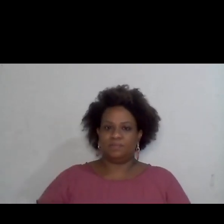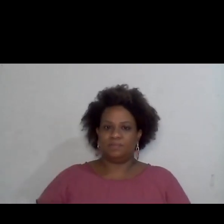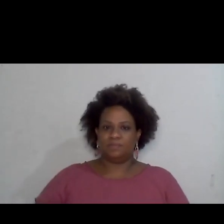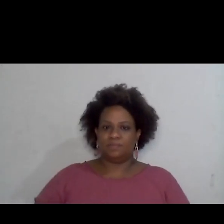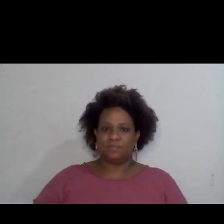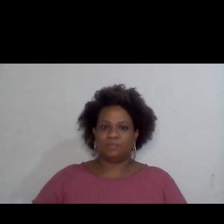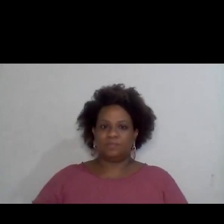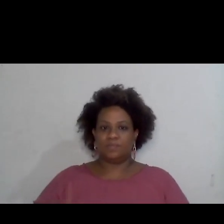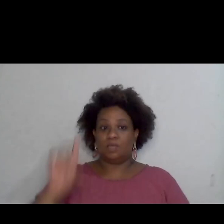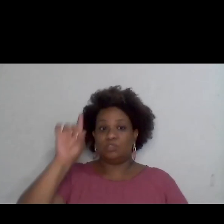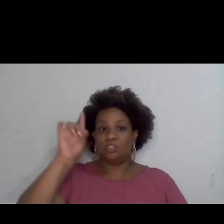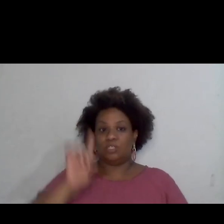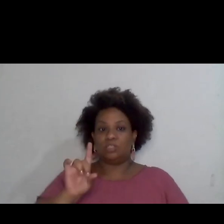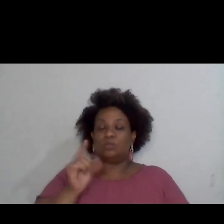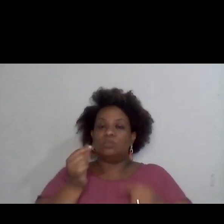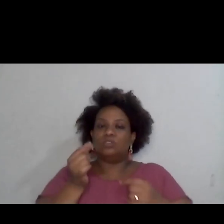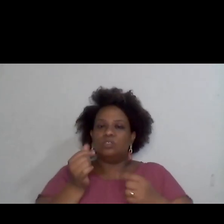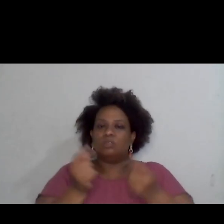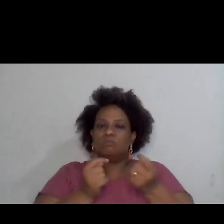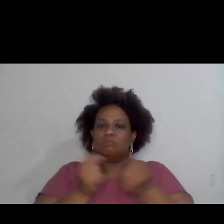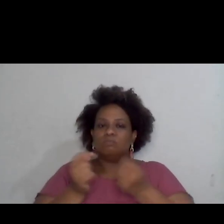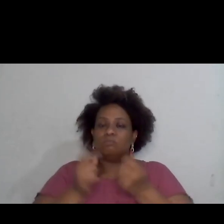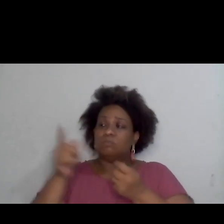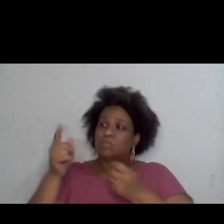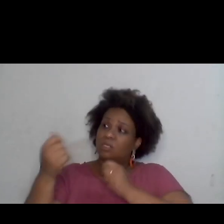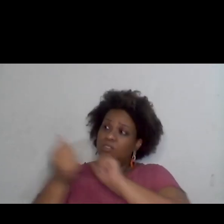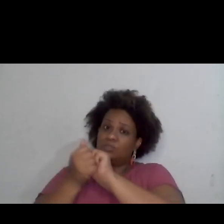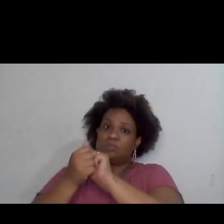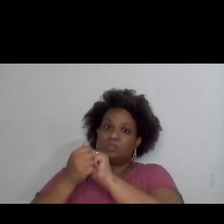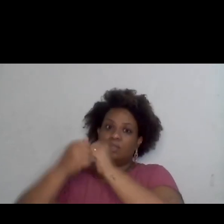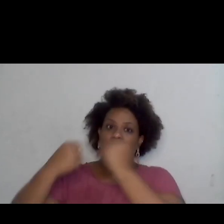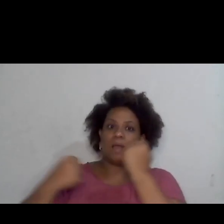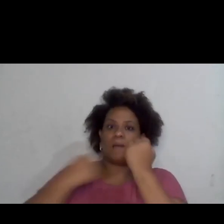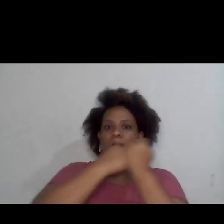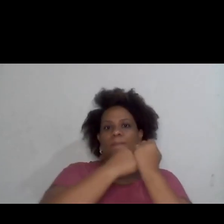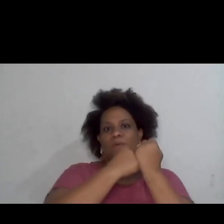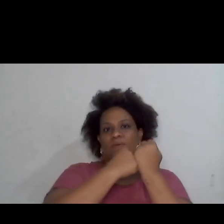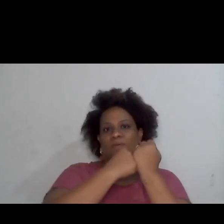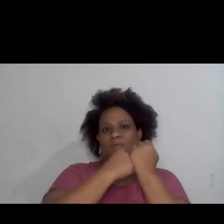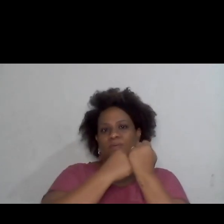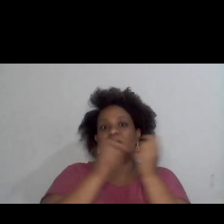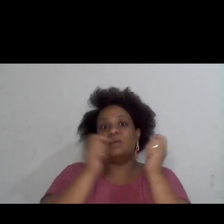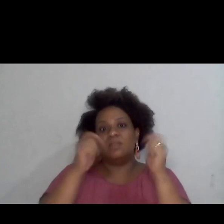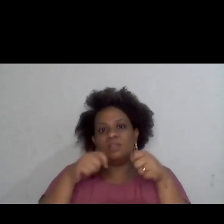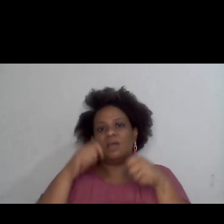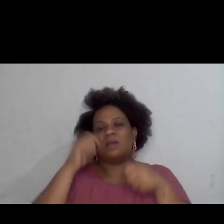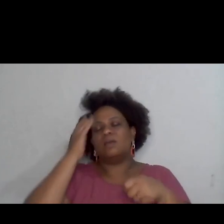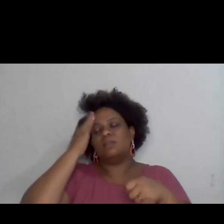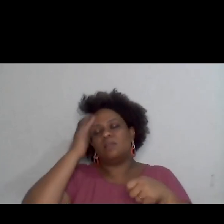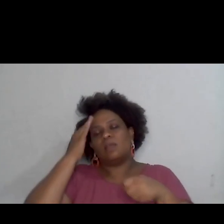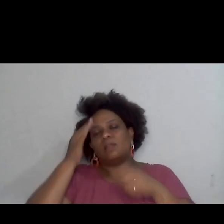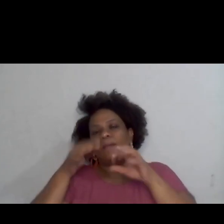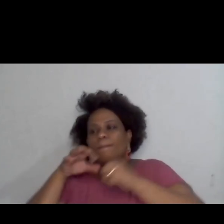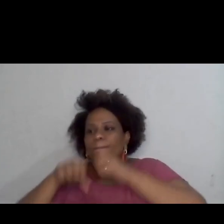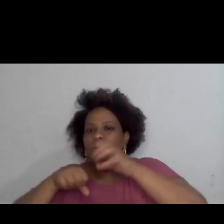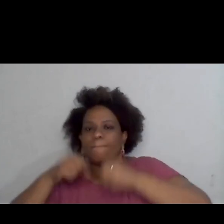diretor de Economia Criativa, e é a pessoa que é a nossa ponte para entender, buscar e se atualizar todos os